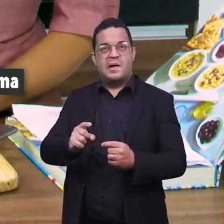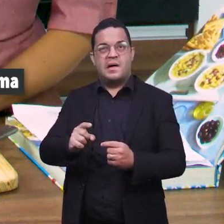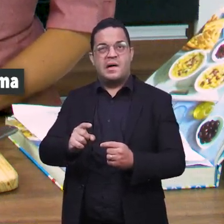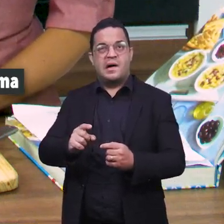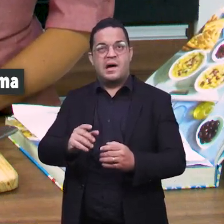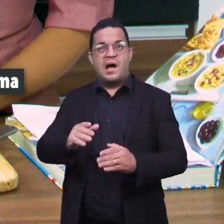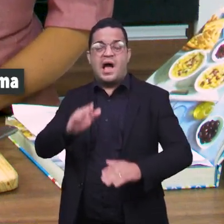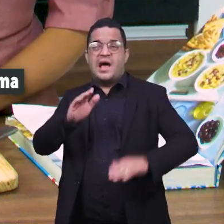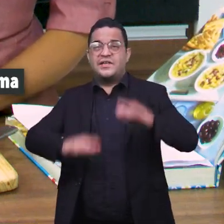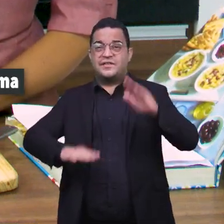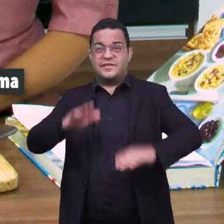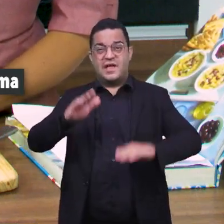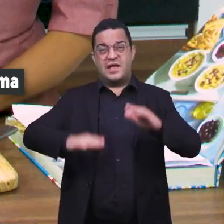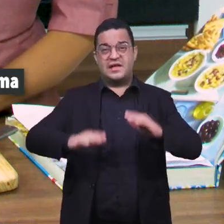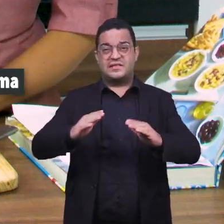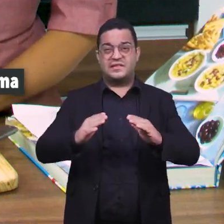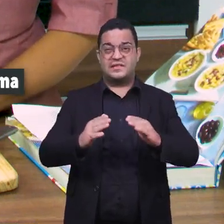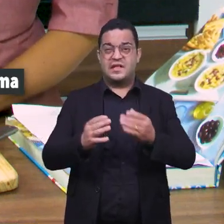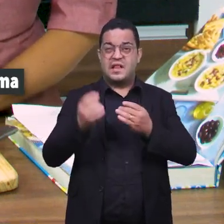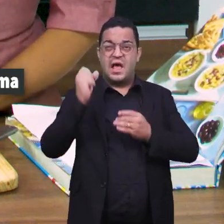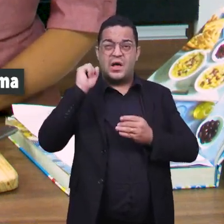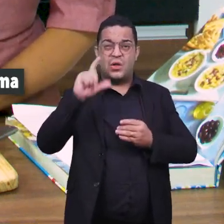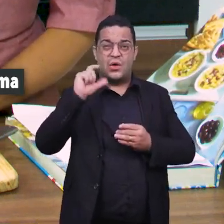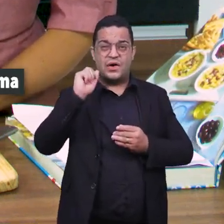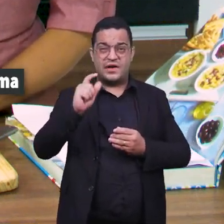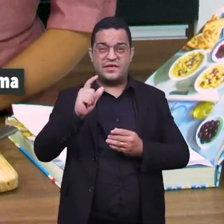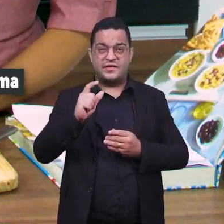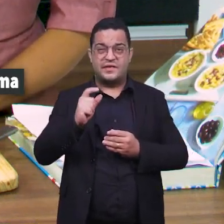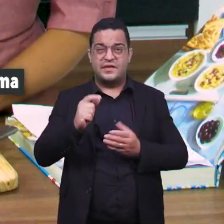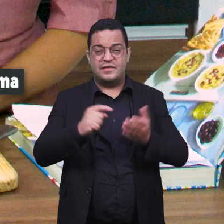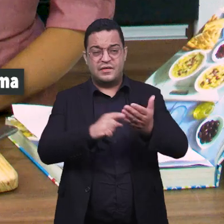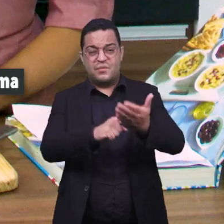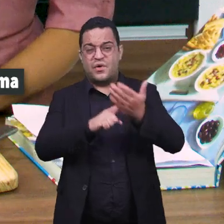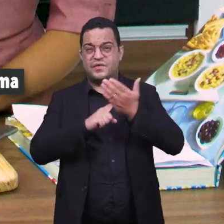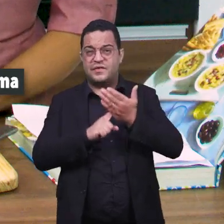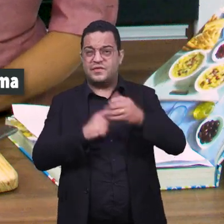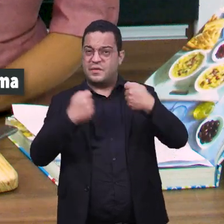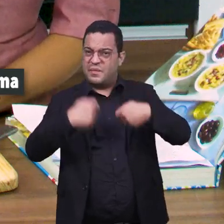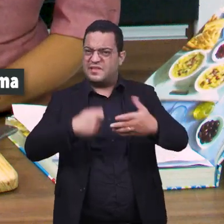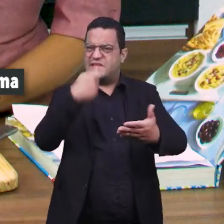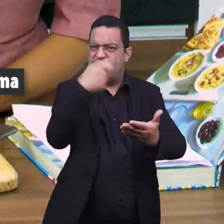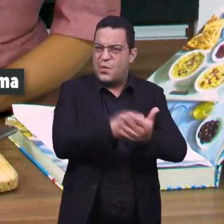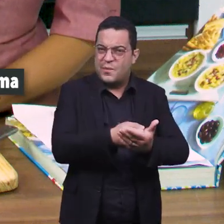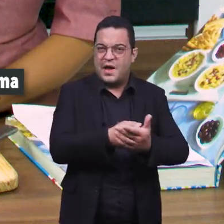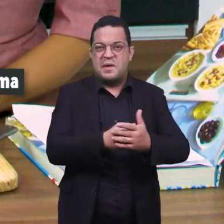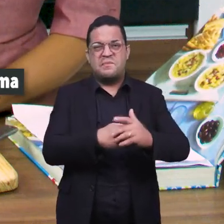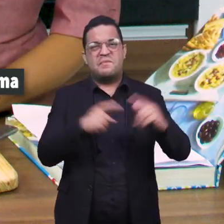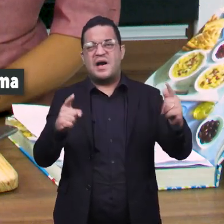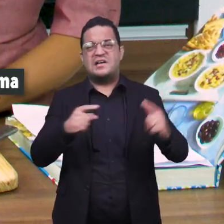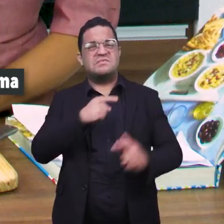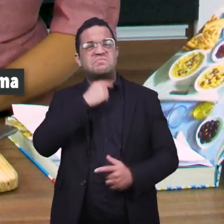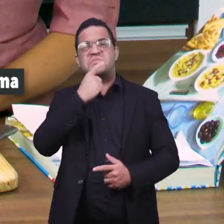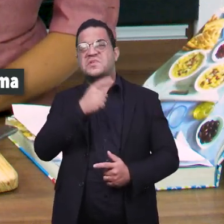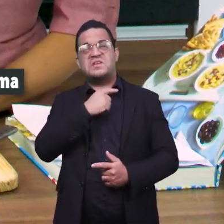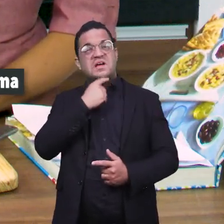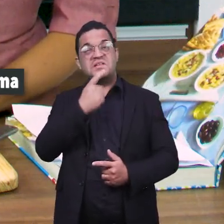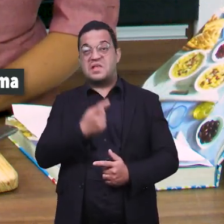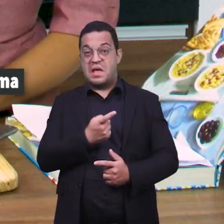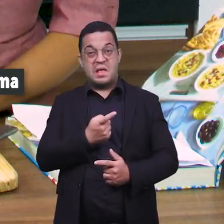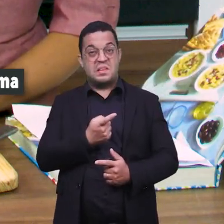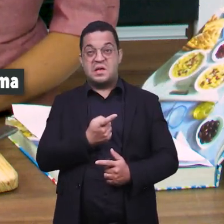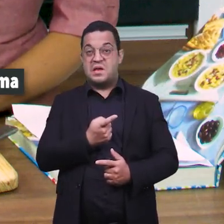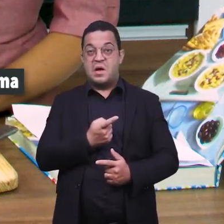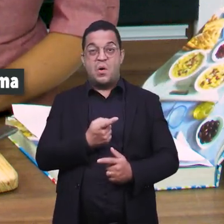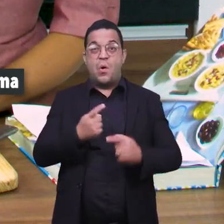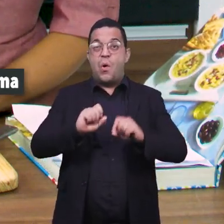que é essencial e que não tem utilidade nenhuma para dentro de casa. E aqueles que nós compramos achando que está fazendo o